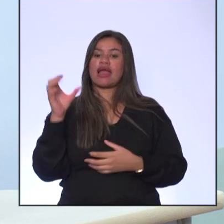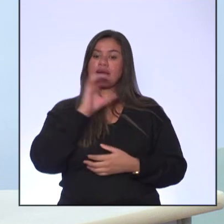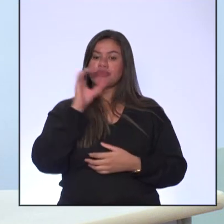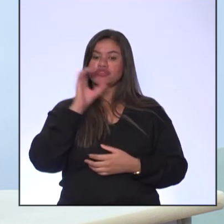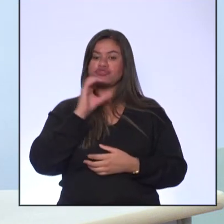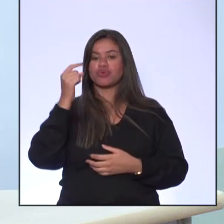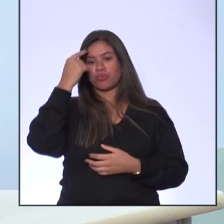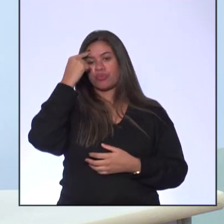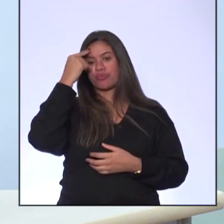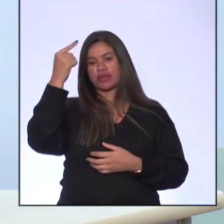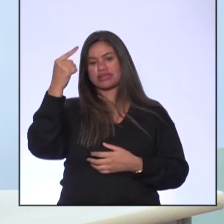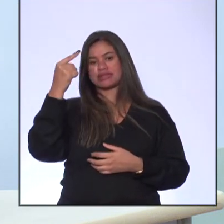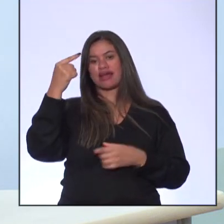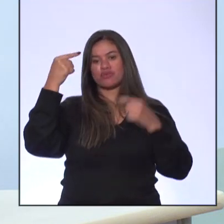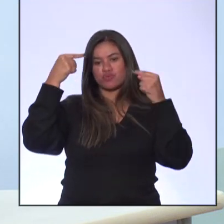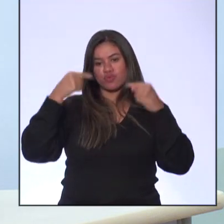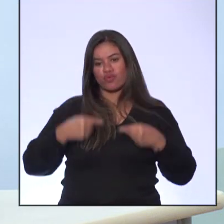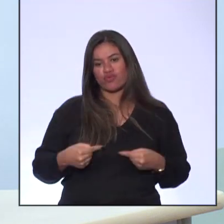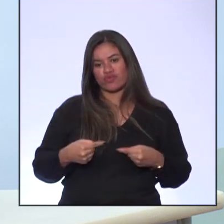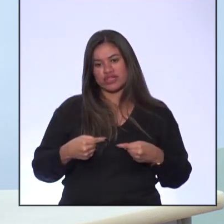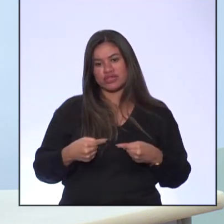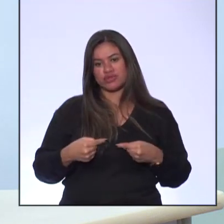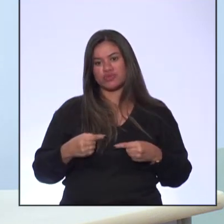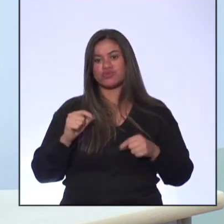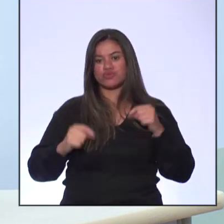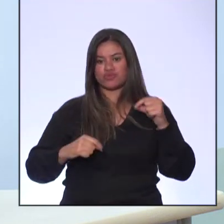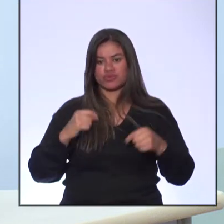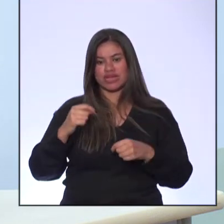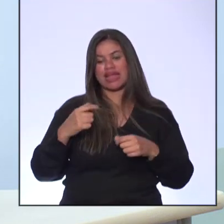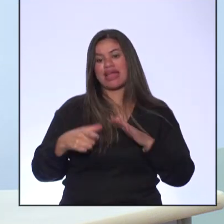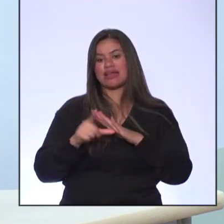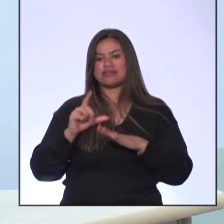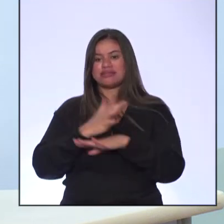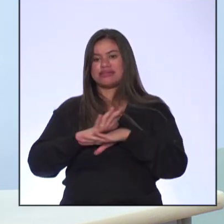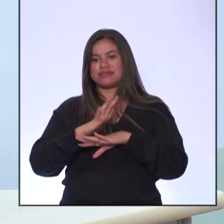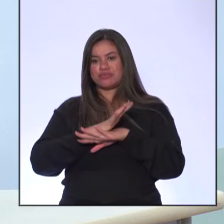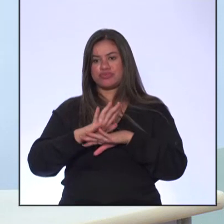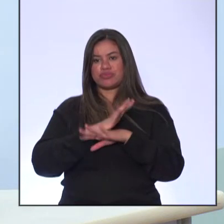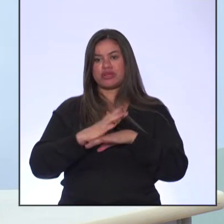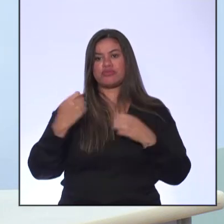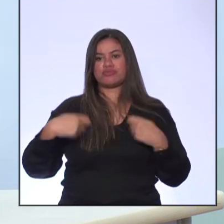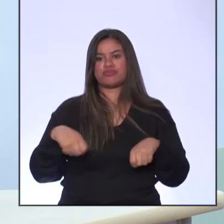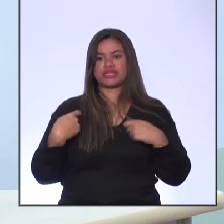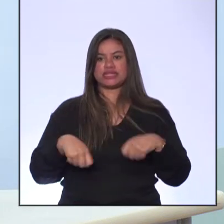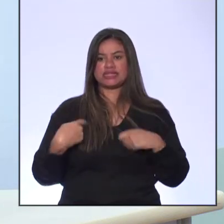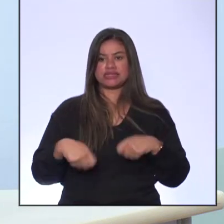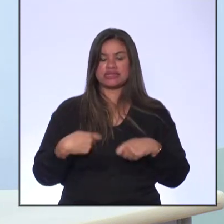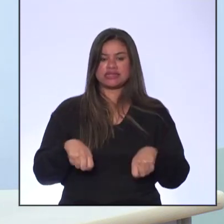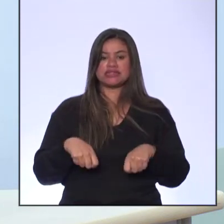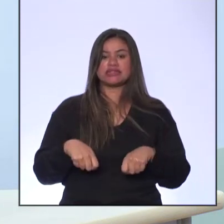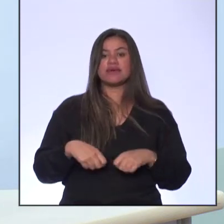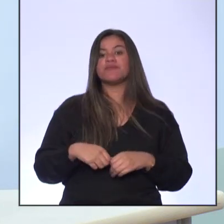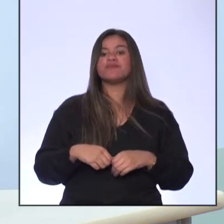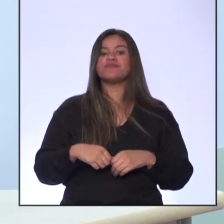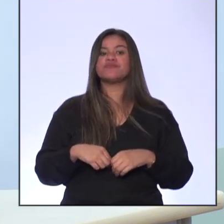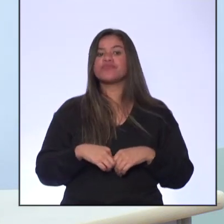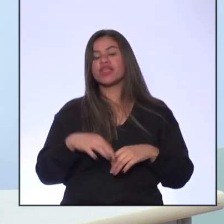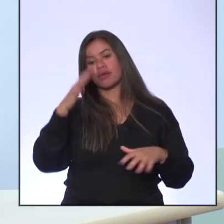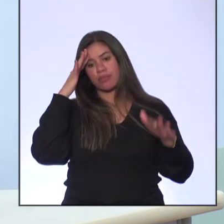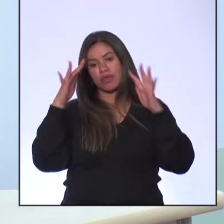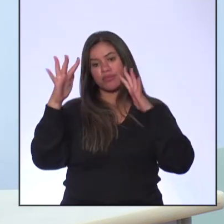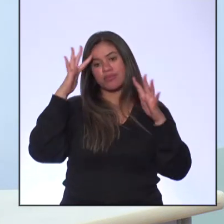aqui de conflito, né? Como é importante estarmos bem preparados para essa situação de conflito, ter essa noção